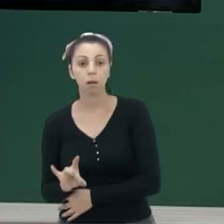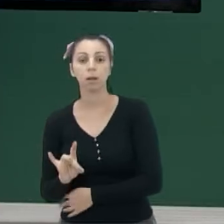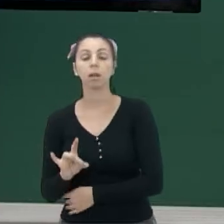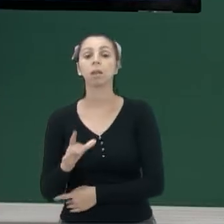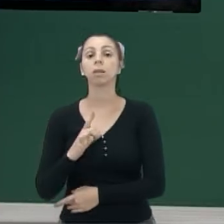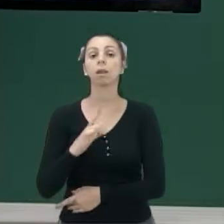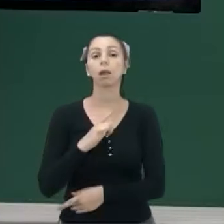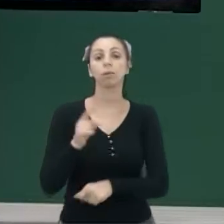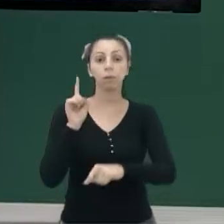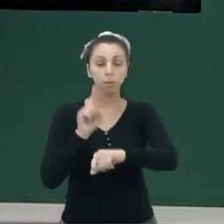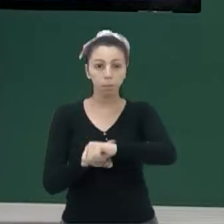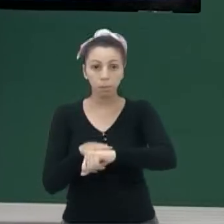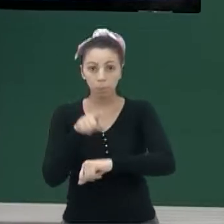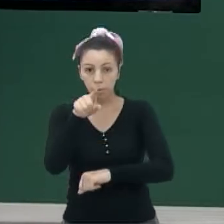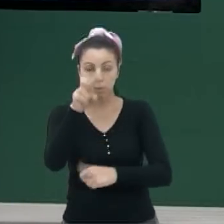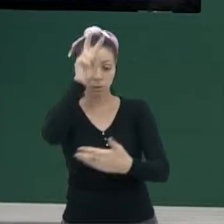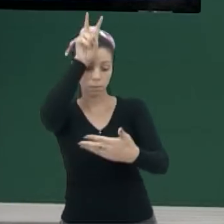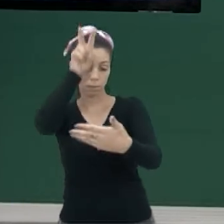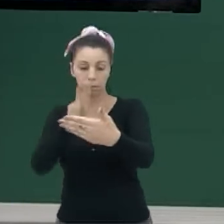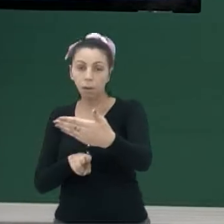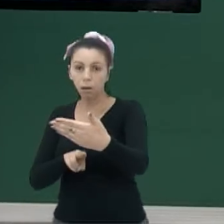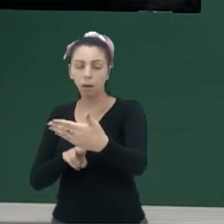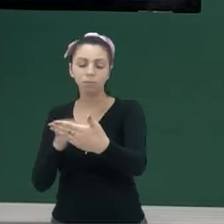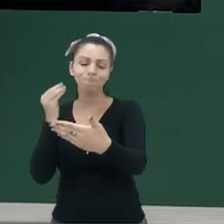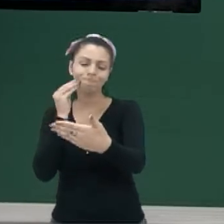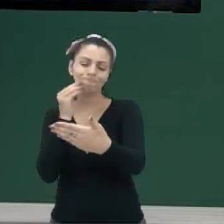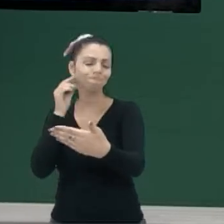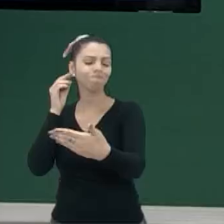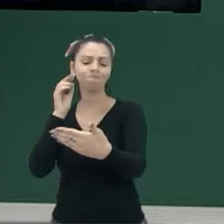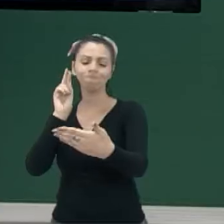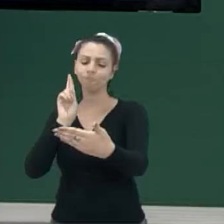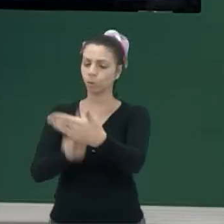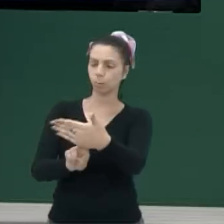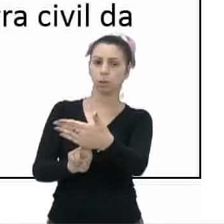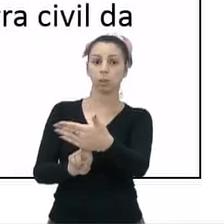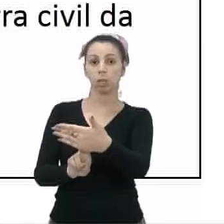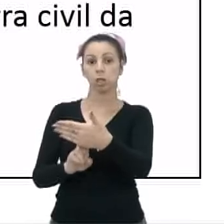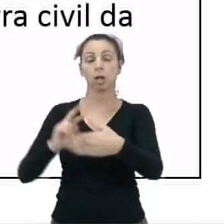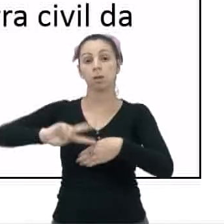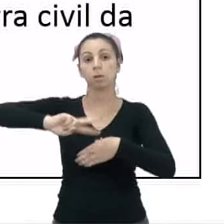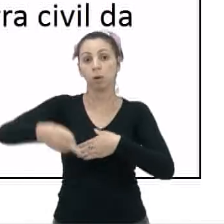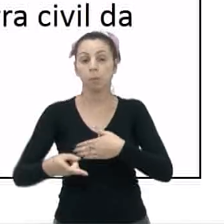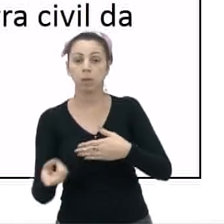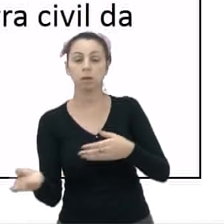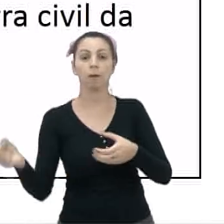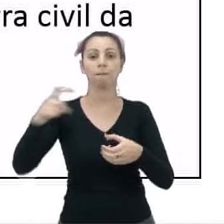aí um tempinho para vocês lerem, tentarem resolver e já na sequência a gente vem com a correção.